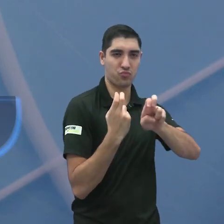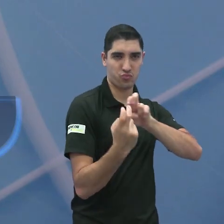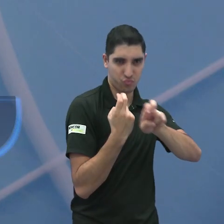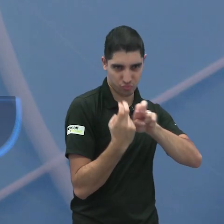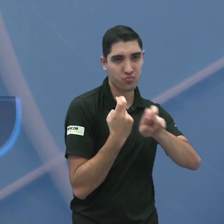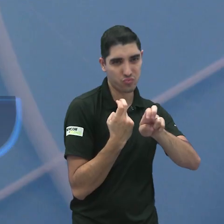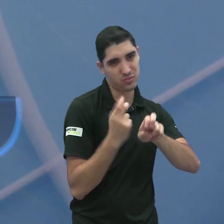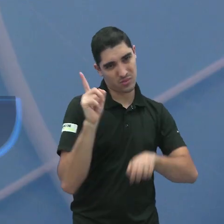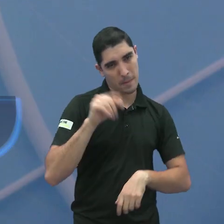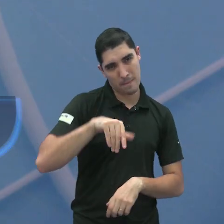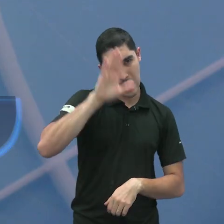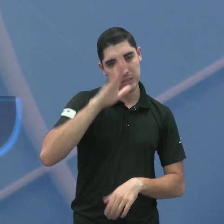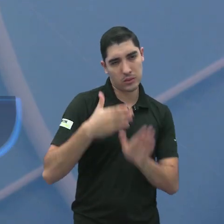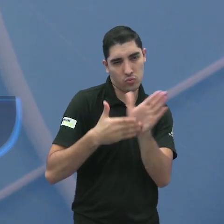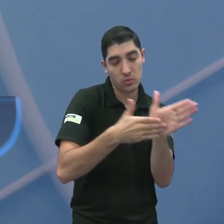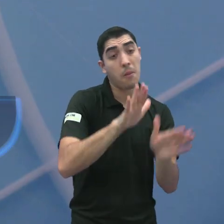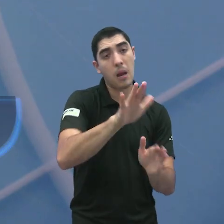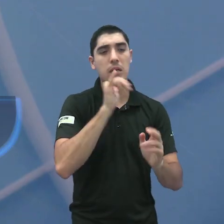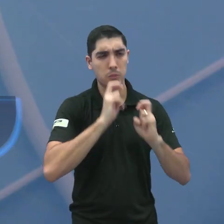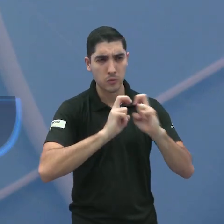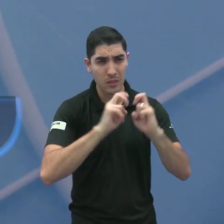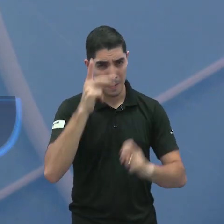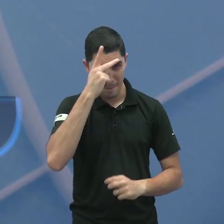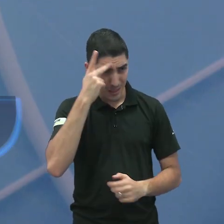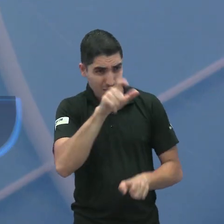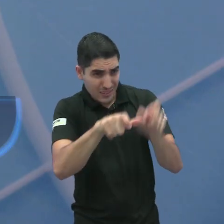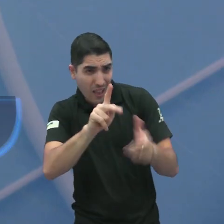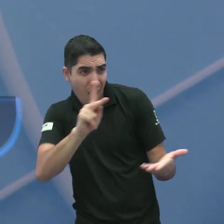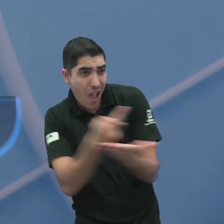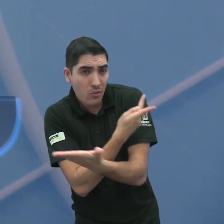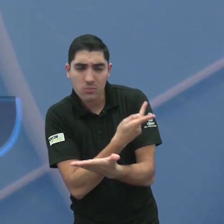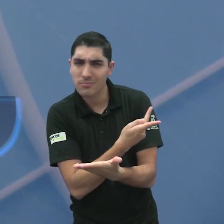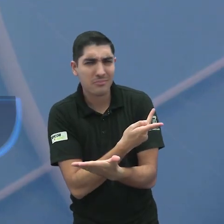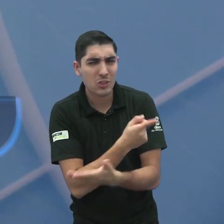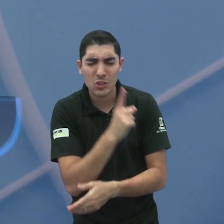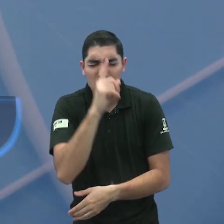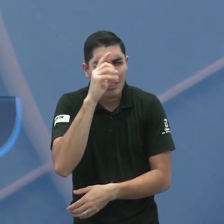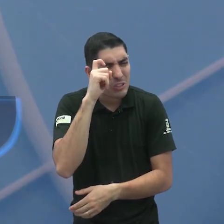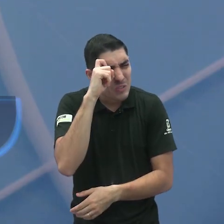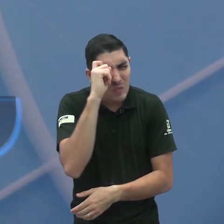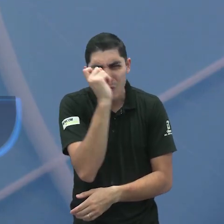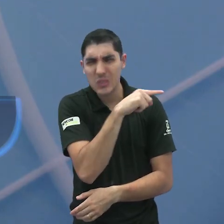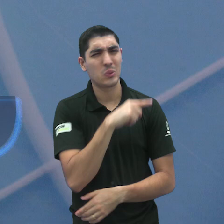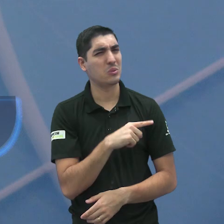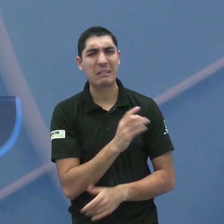trilhos, né? Mas acidente com pessoas é raro, né, acontecer. O que acontece é parada de